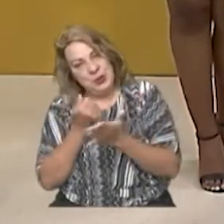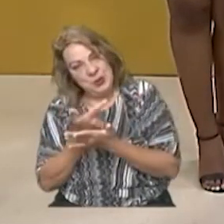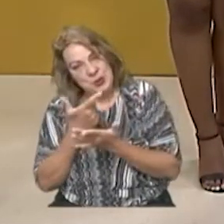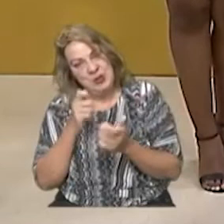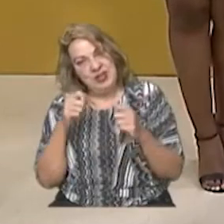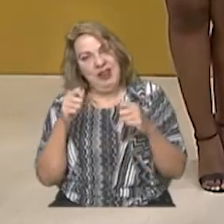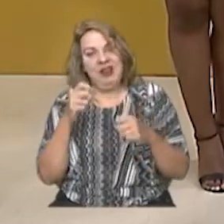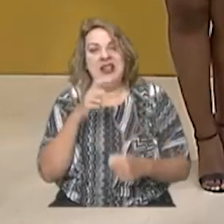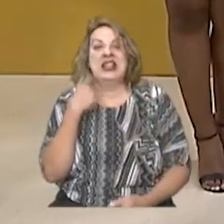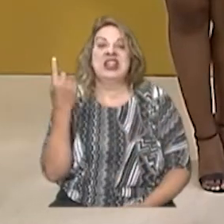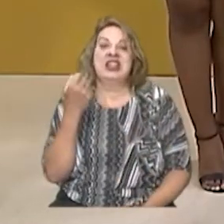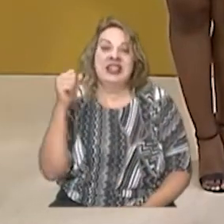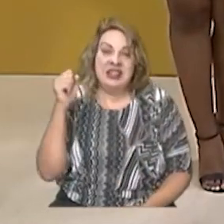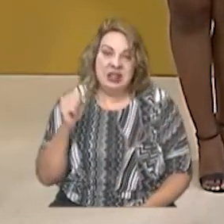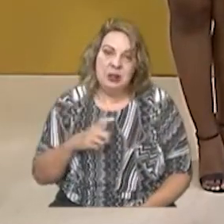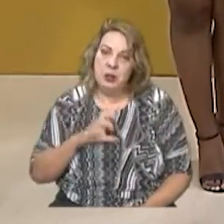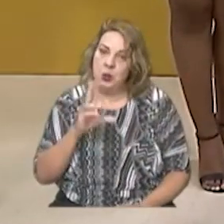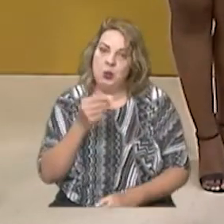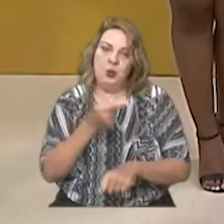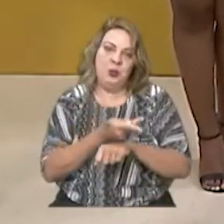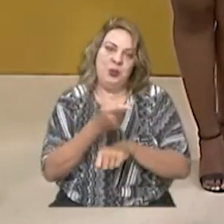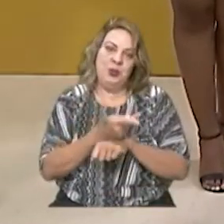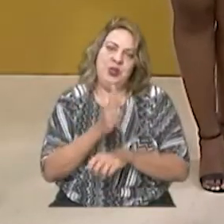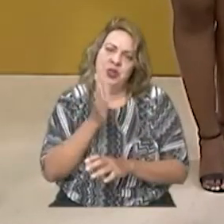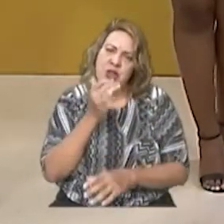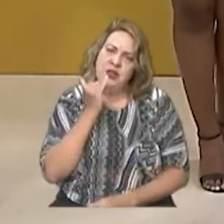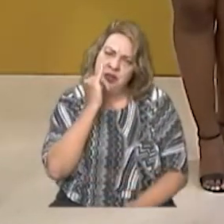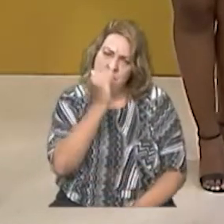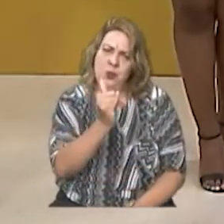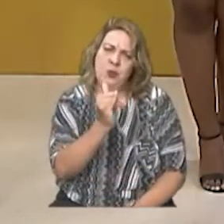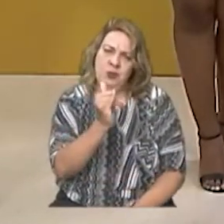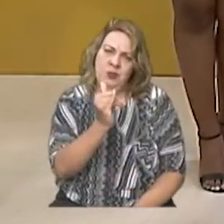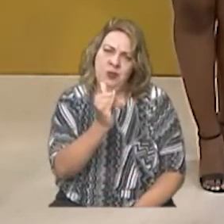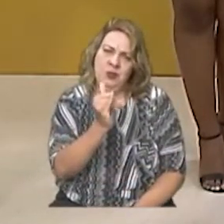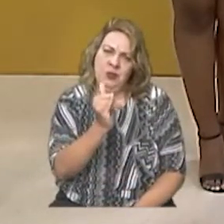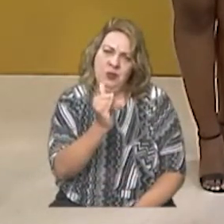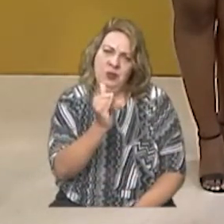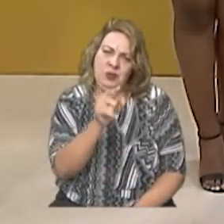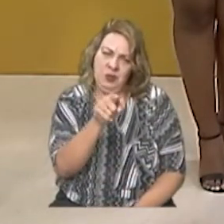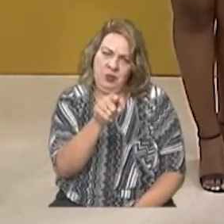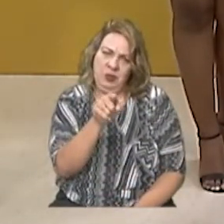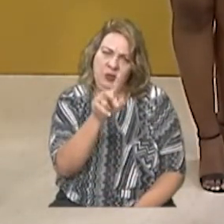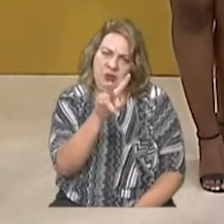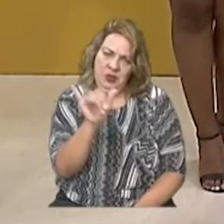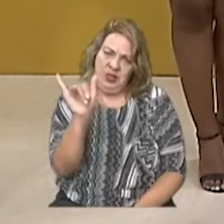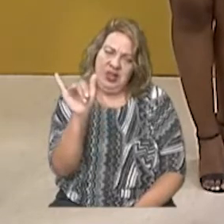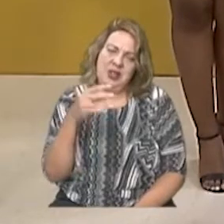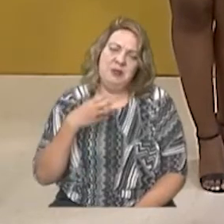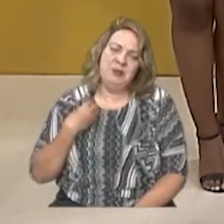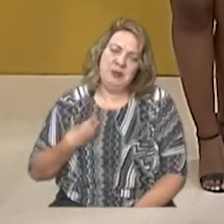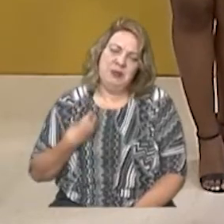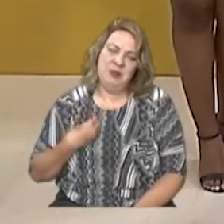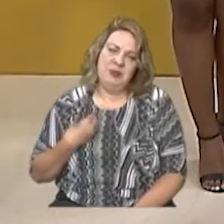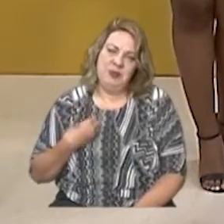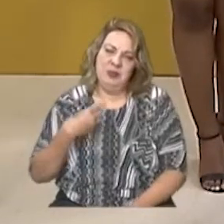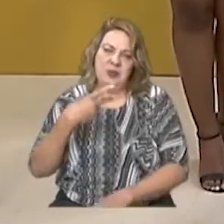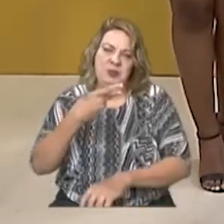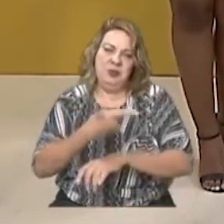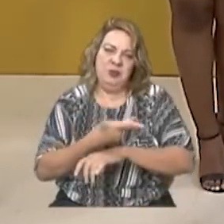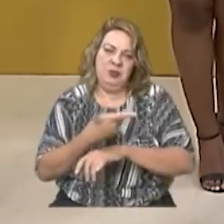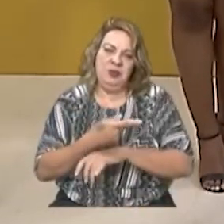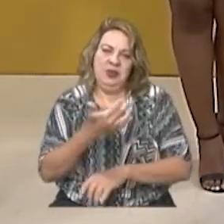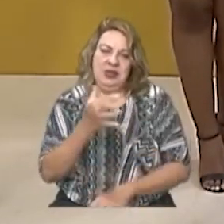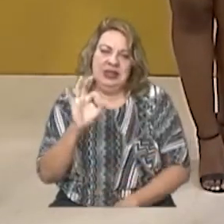500 reais e ainda toda a premiação que a gente já falou aqui, né, que você vai poder participar. No quarto prêmio são